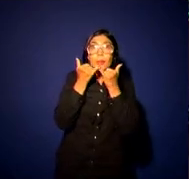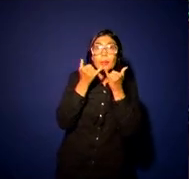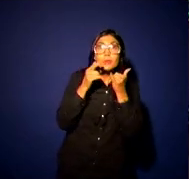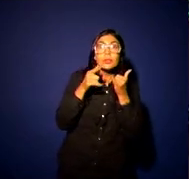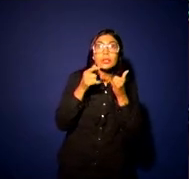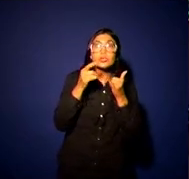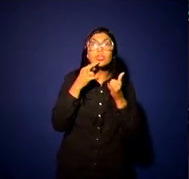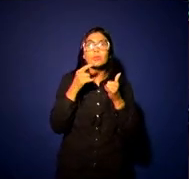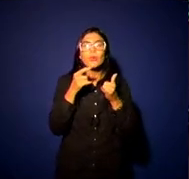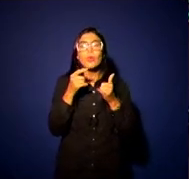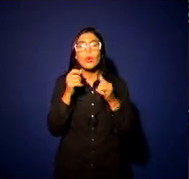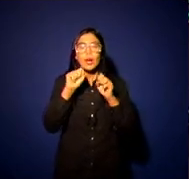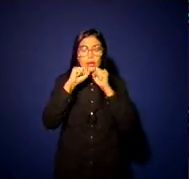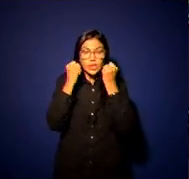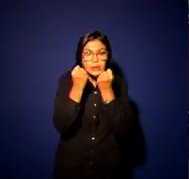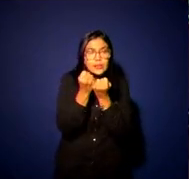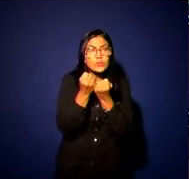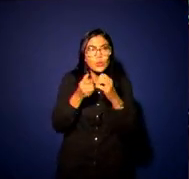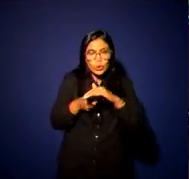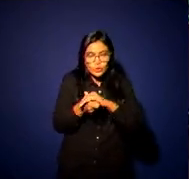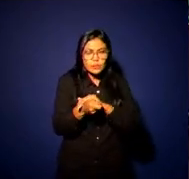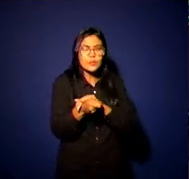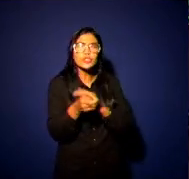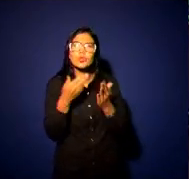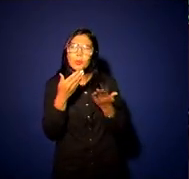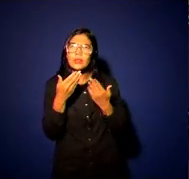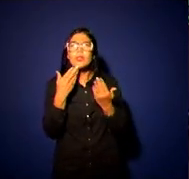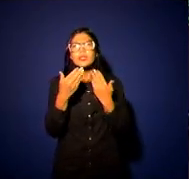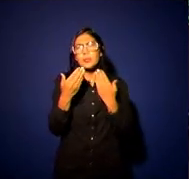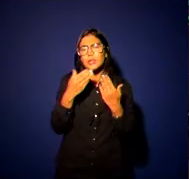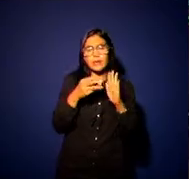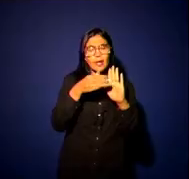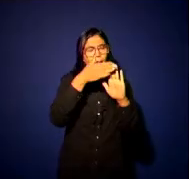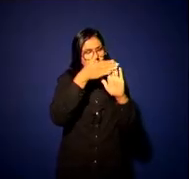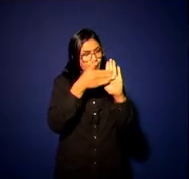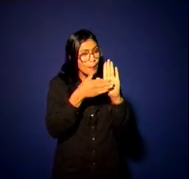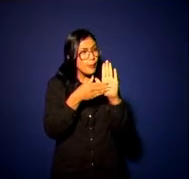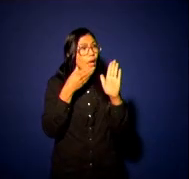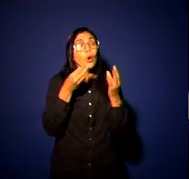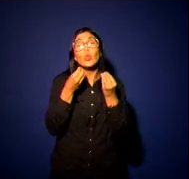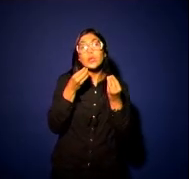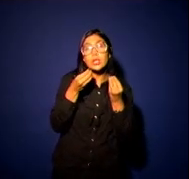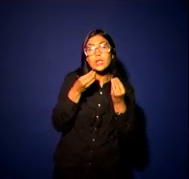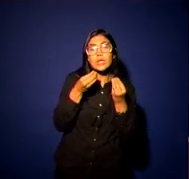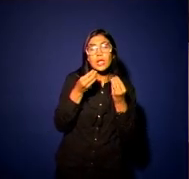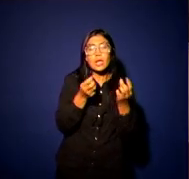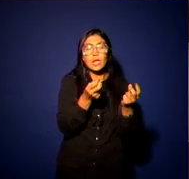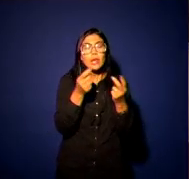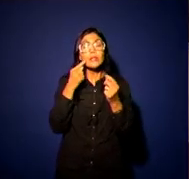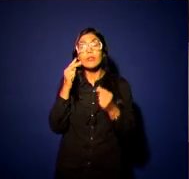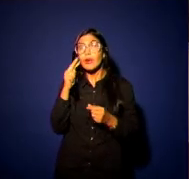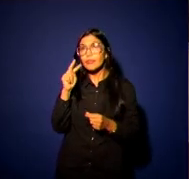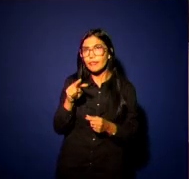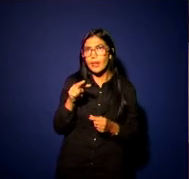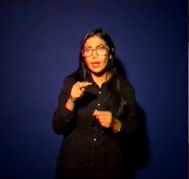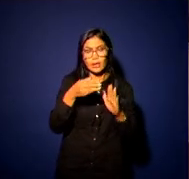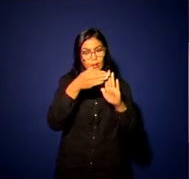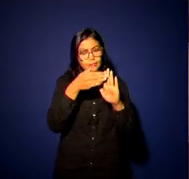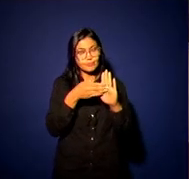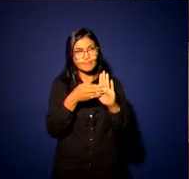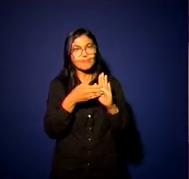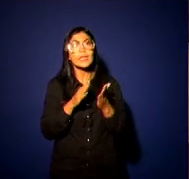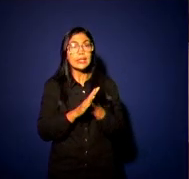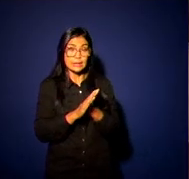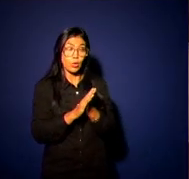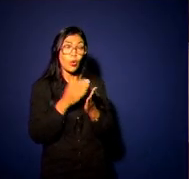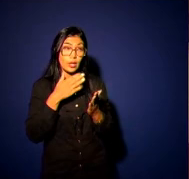sobre assessores de investimentos poderia comentar com a gente sobre essa Norma O que você espera o que que o mercado vai encontrar na Norma de